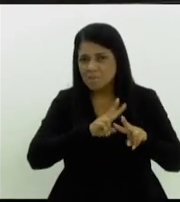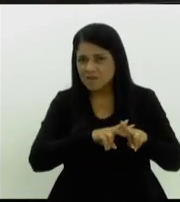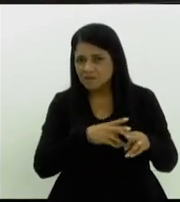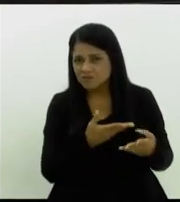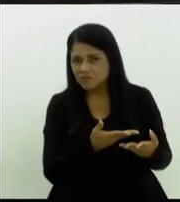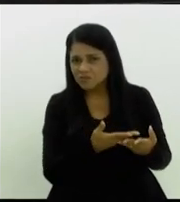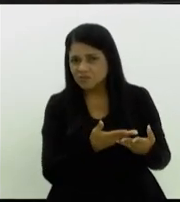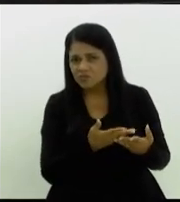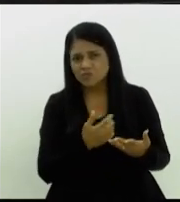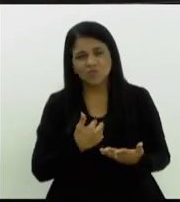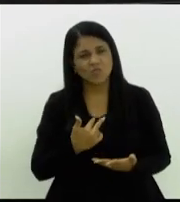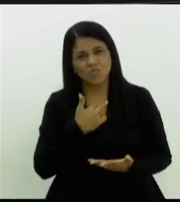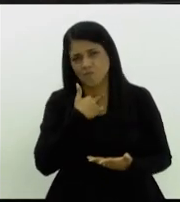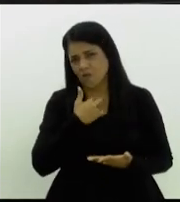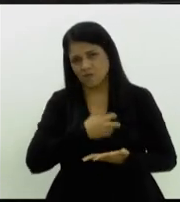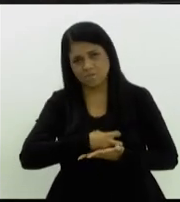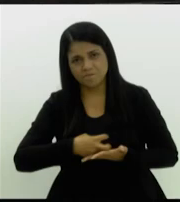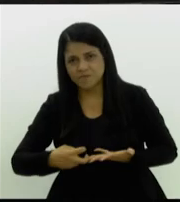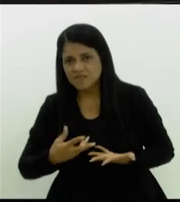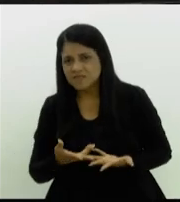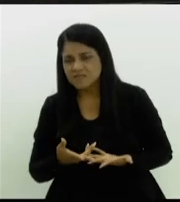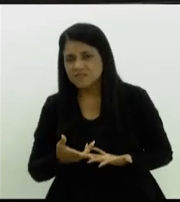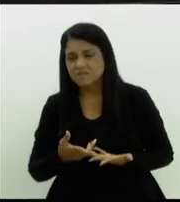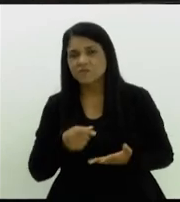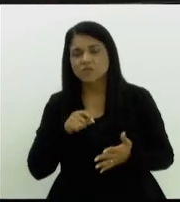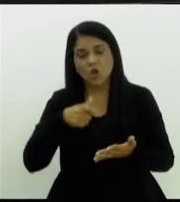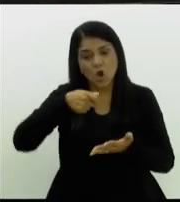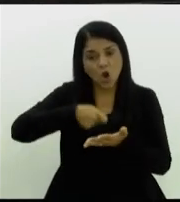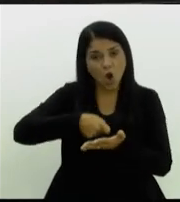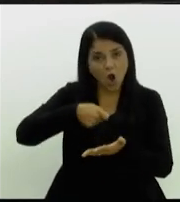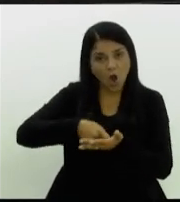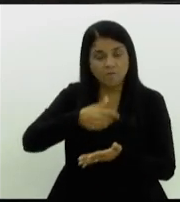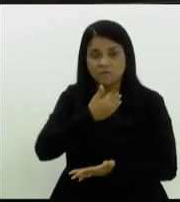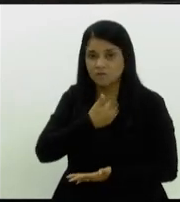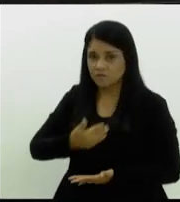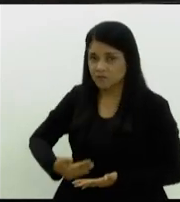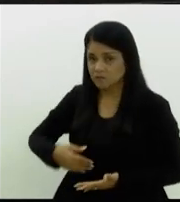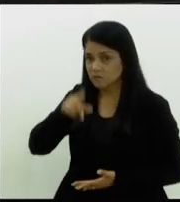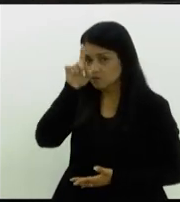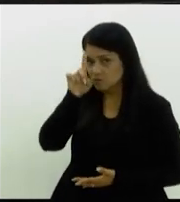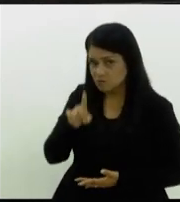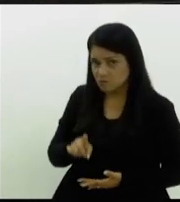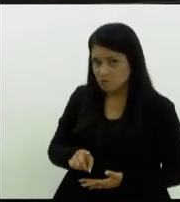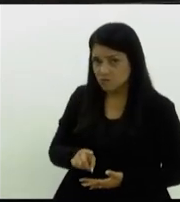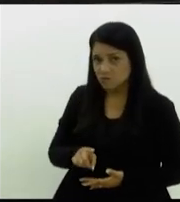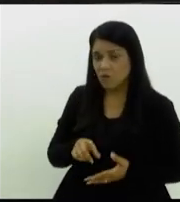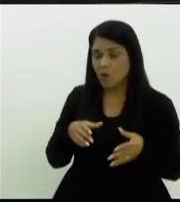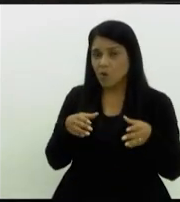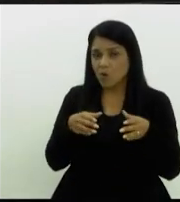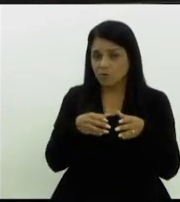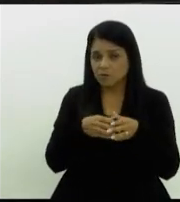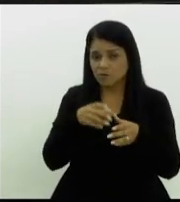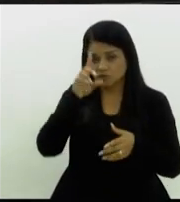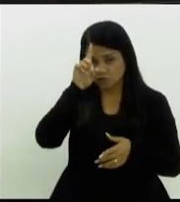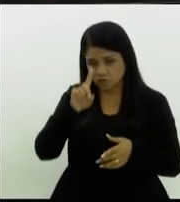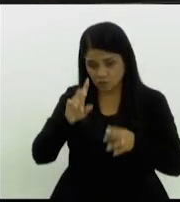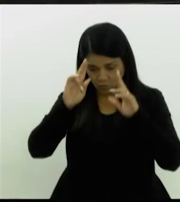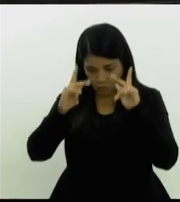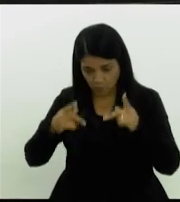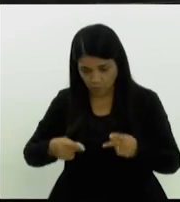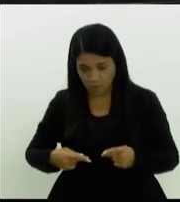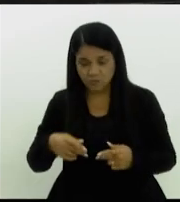pode ser penalizado. Que se cobre do governador esses direitos. A nossa comissão acompanhou durante